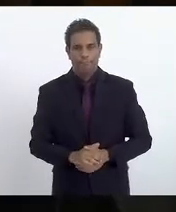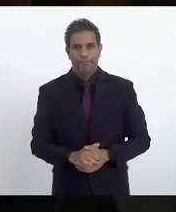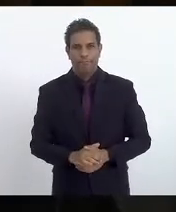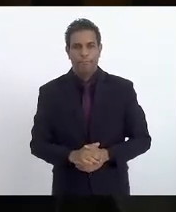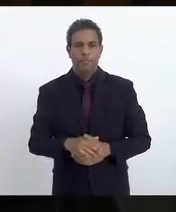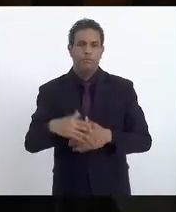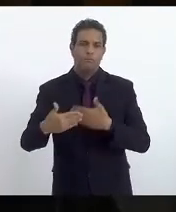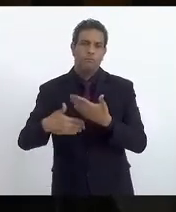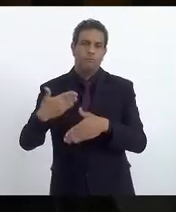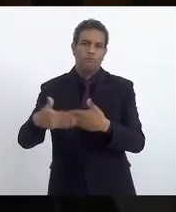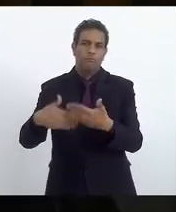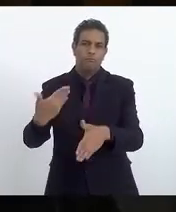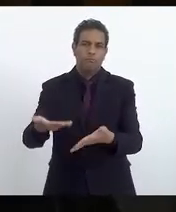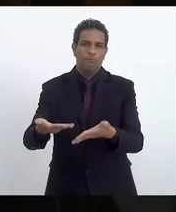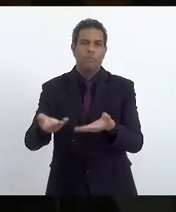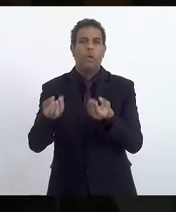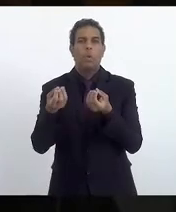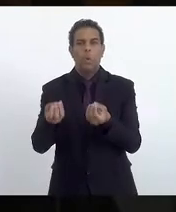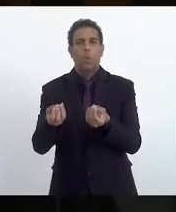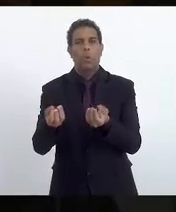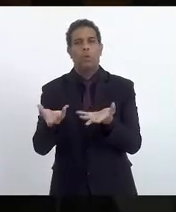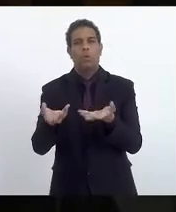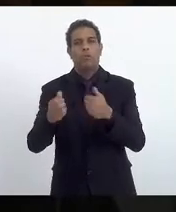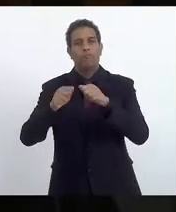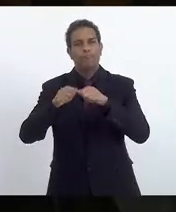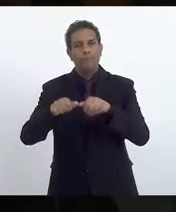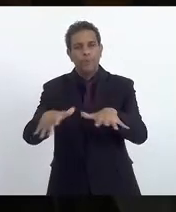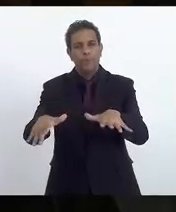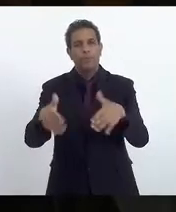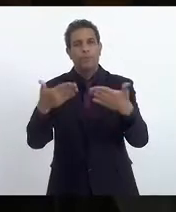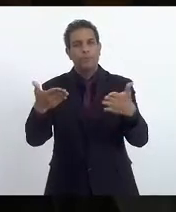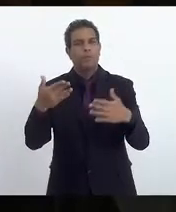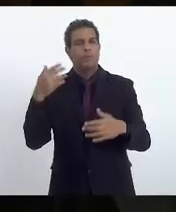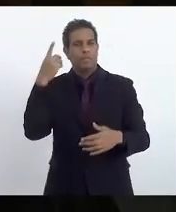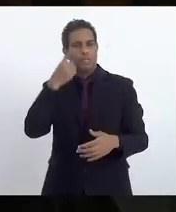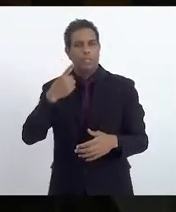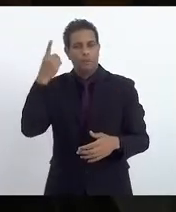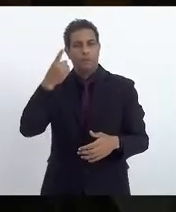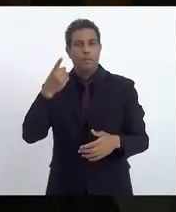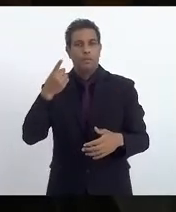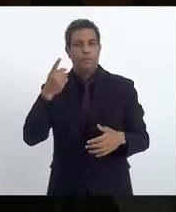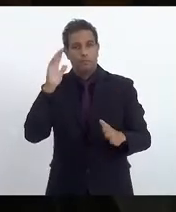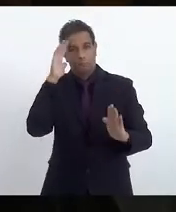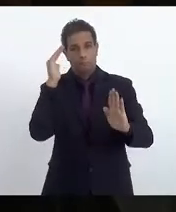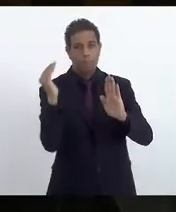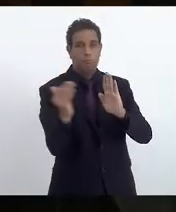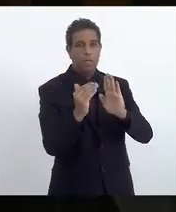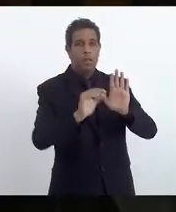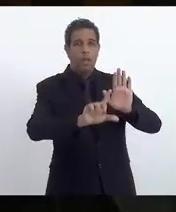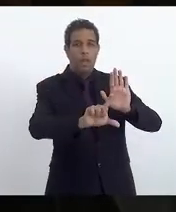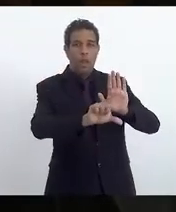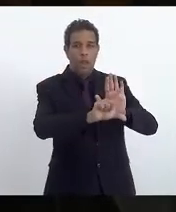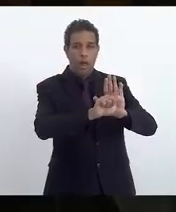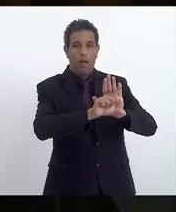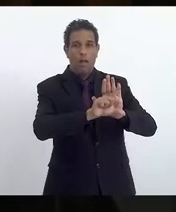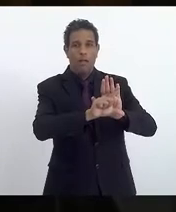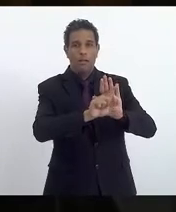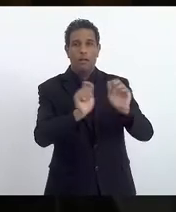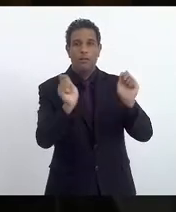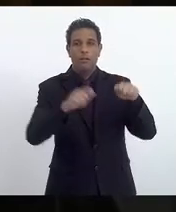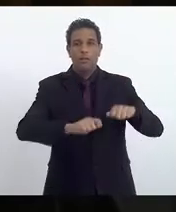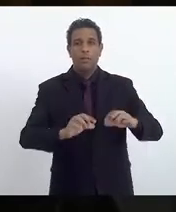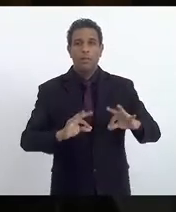e depois se Estendeu o deputado Valdete como é de lei para os